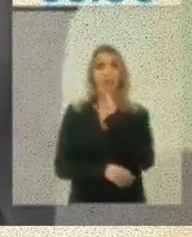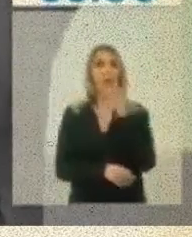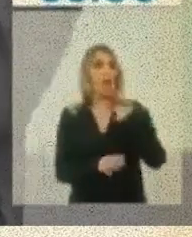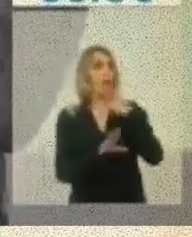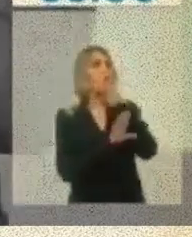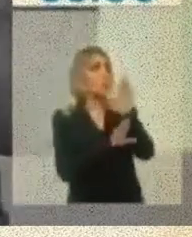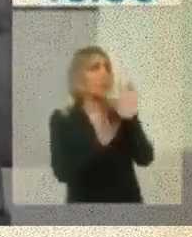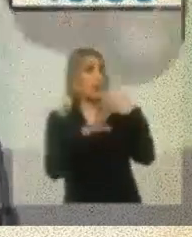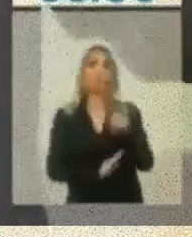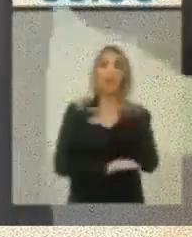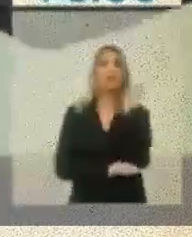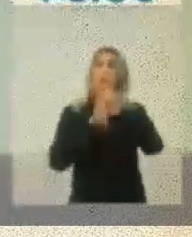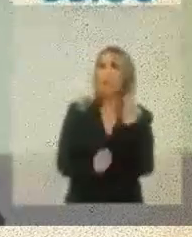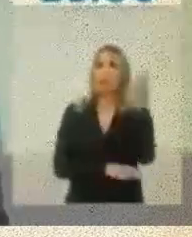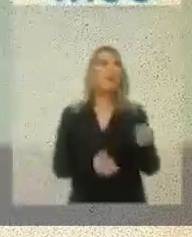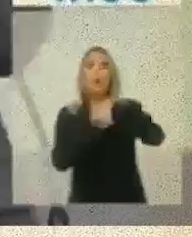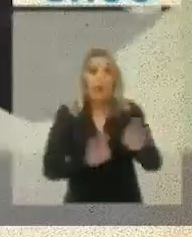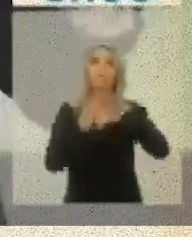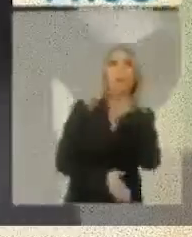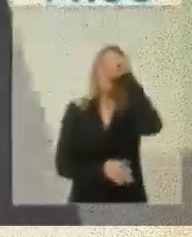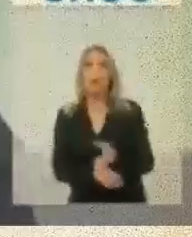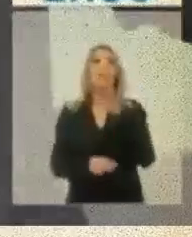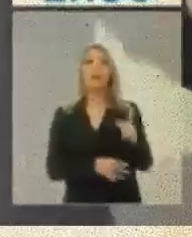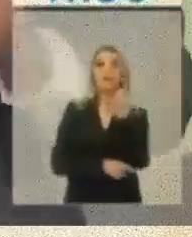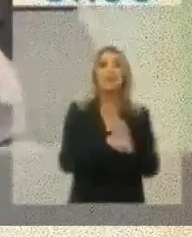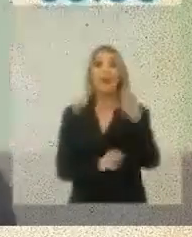voltar à TV na verdade